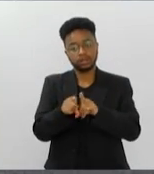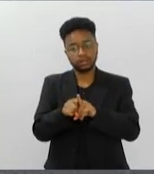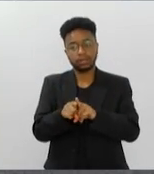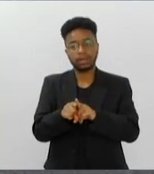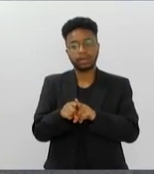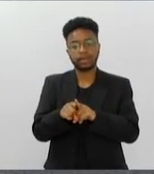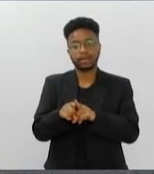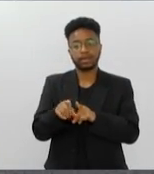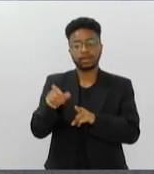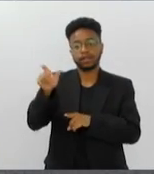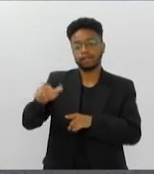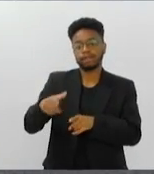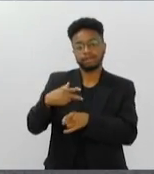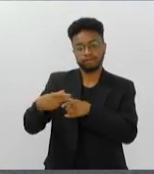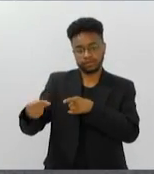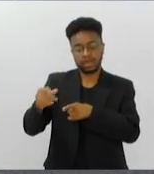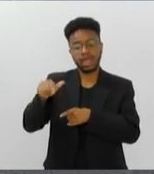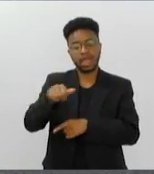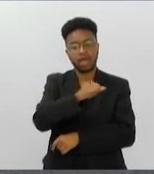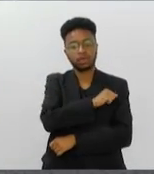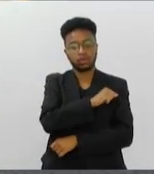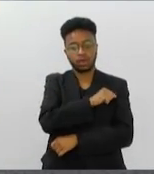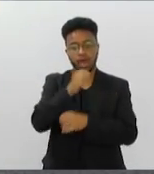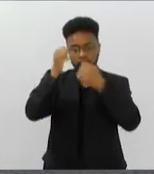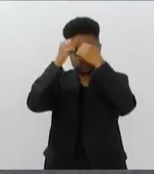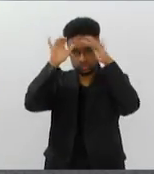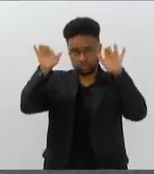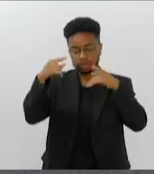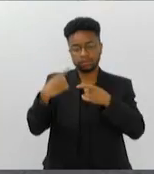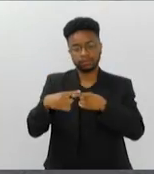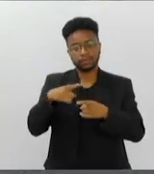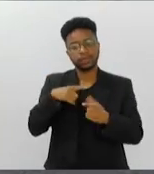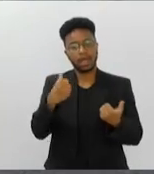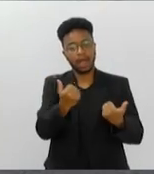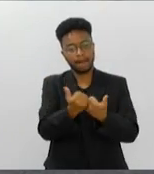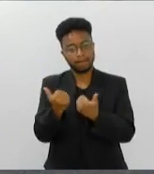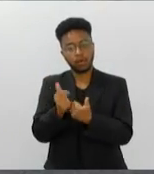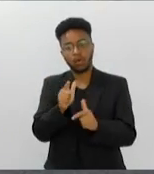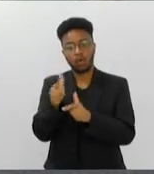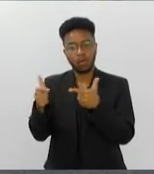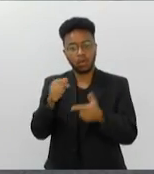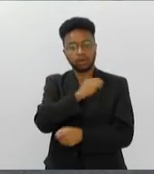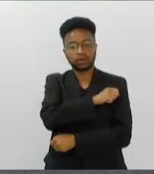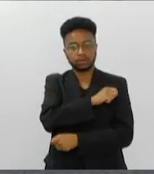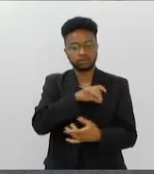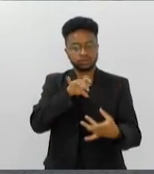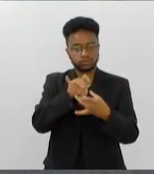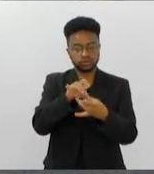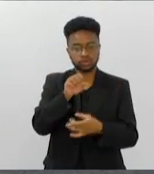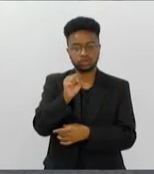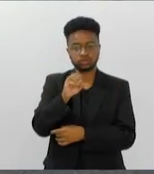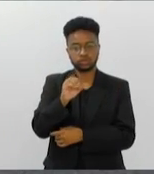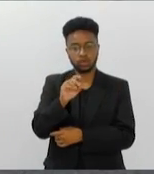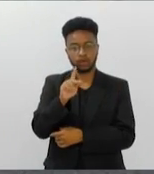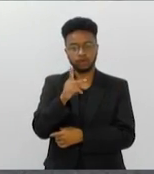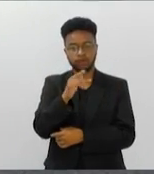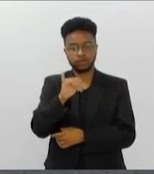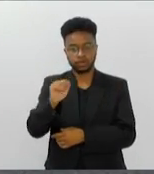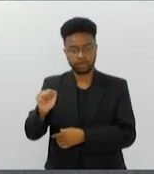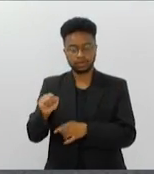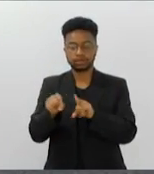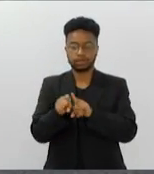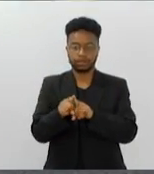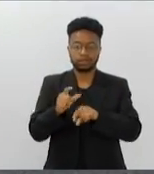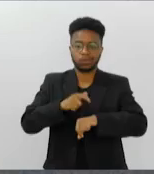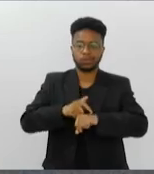campeão dessa edição foi um estudante autista, que teve o apoio de outra estudante, a Sofia, também, na sua proposição.